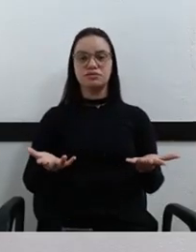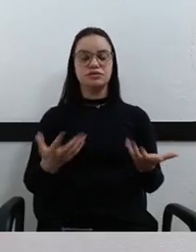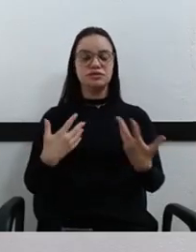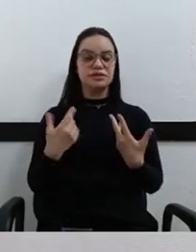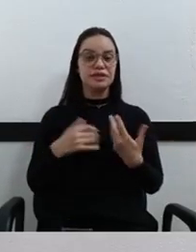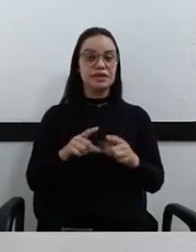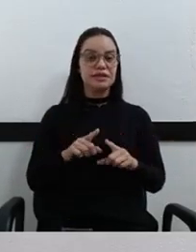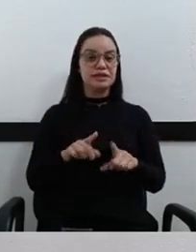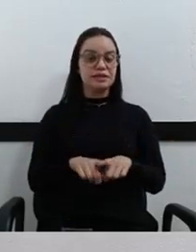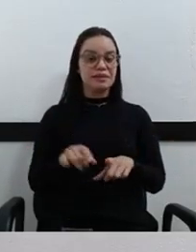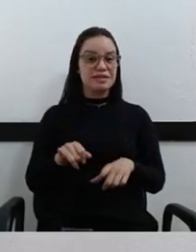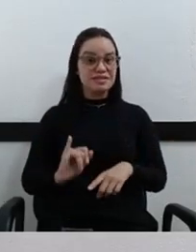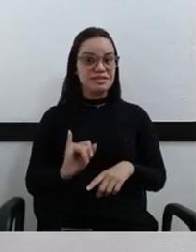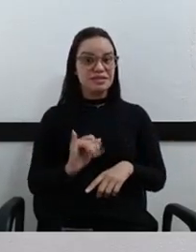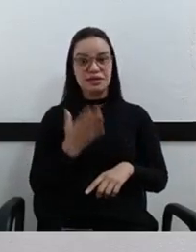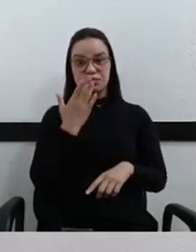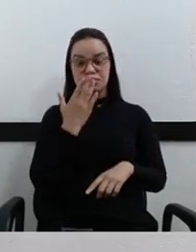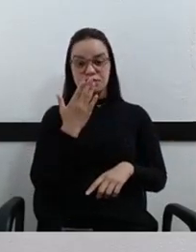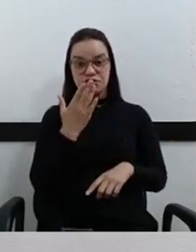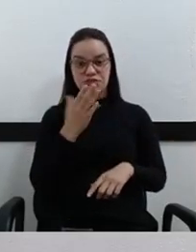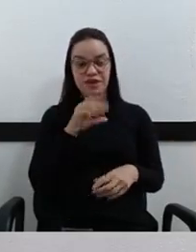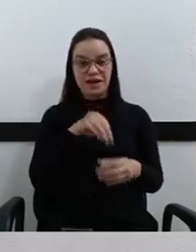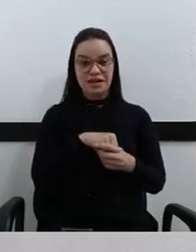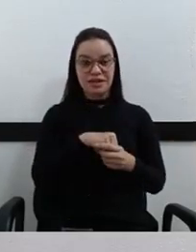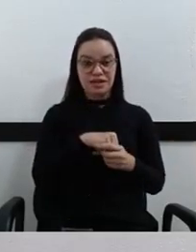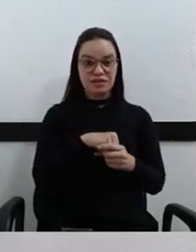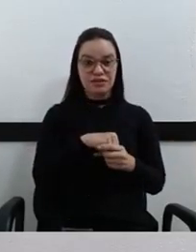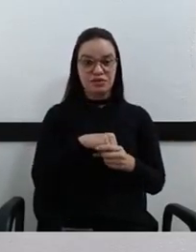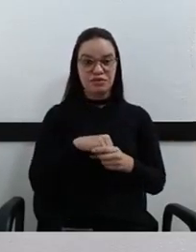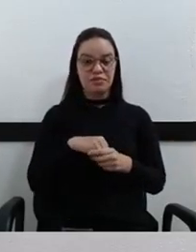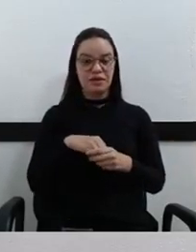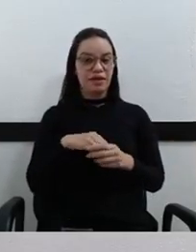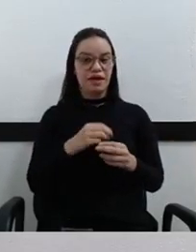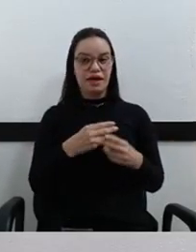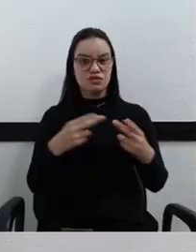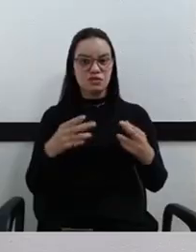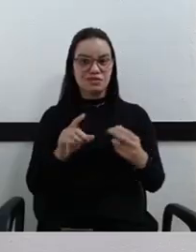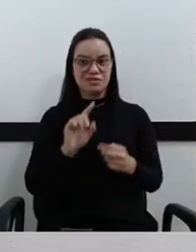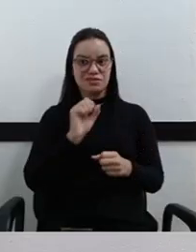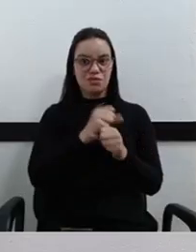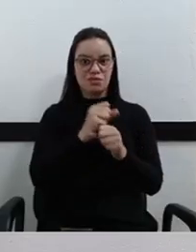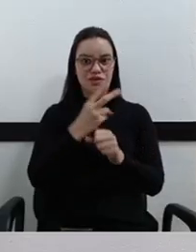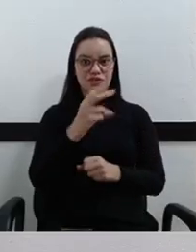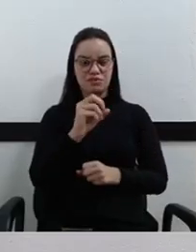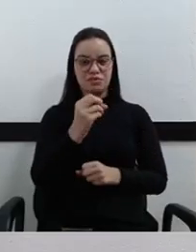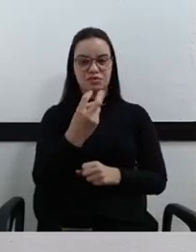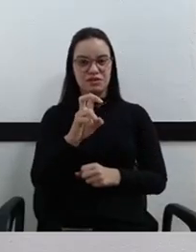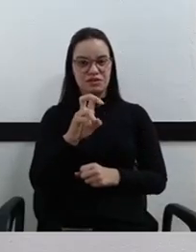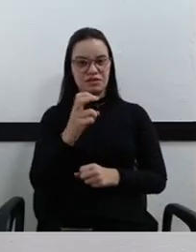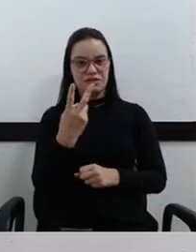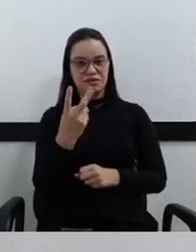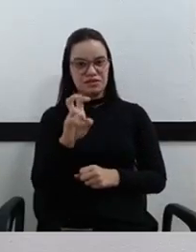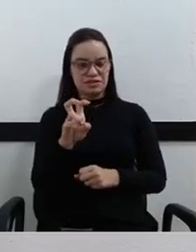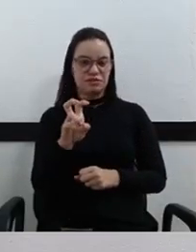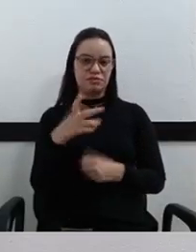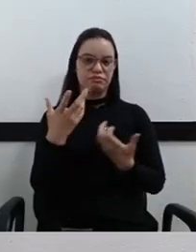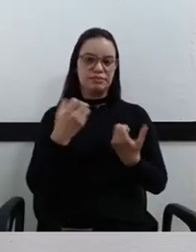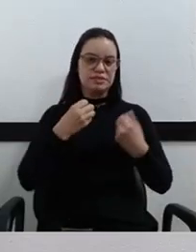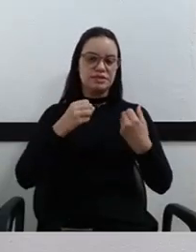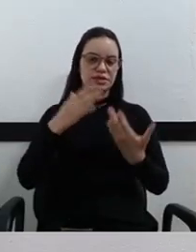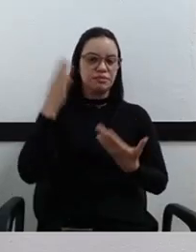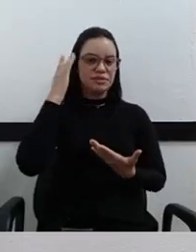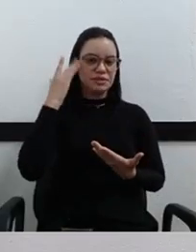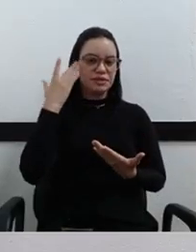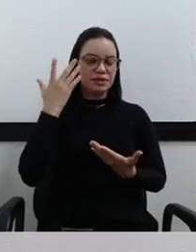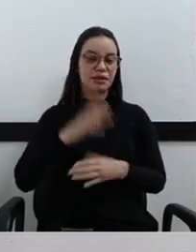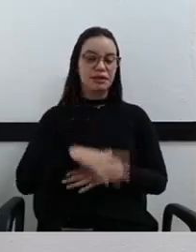e se os pedidos seriam para incluir pedidos de gozo de 2025. Eu acho que todas essas questões são questões importantes no momento atual de discussão que a gente